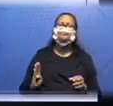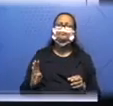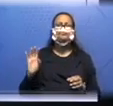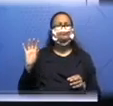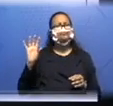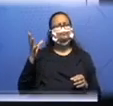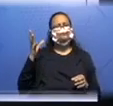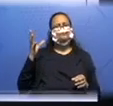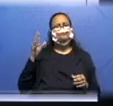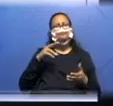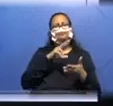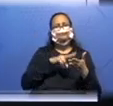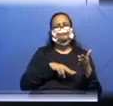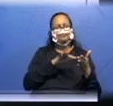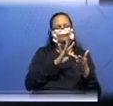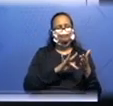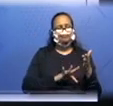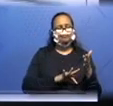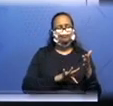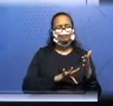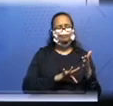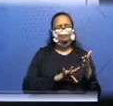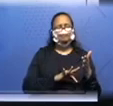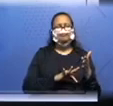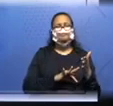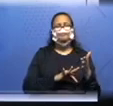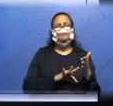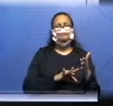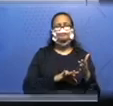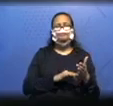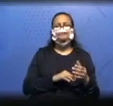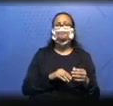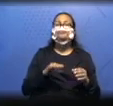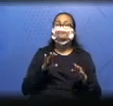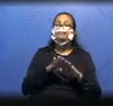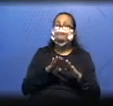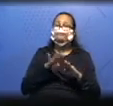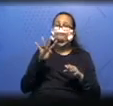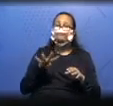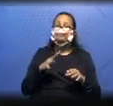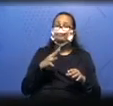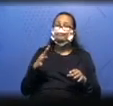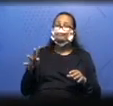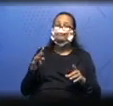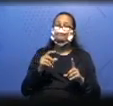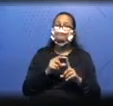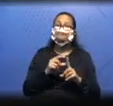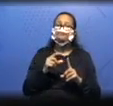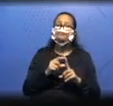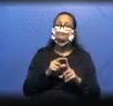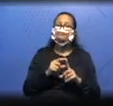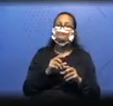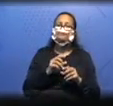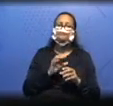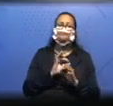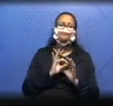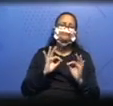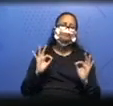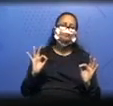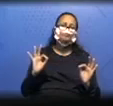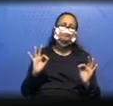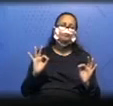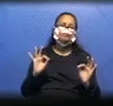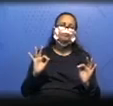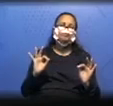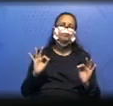que aconteceu quando eles chegaram aqui? Releia o texto. E é uma cruzadinha, bem simplesinha